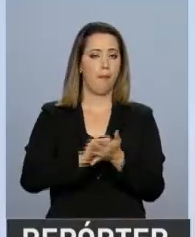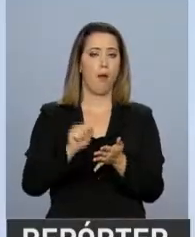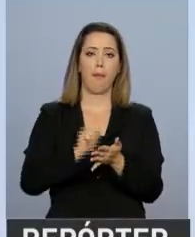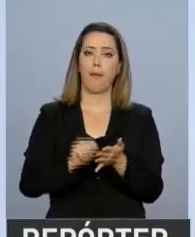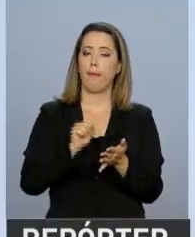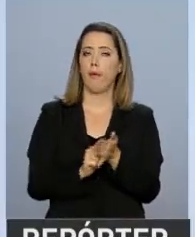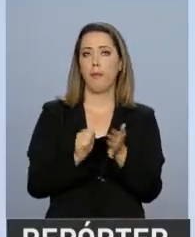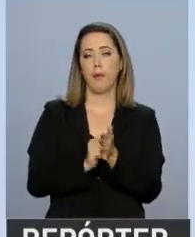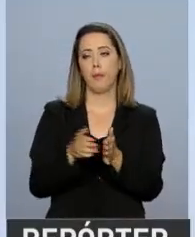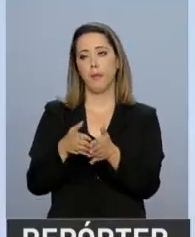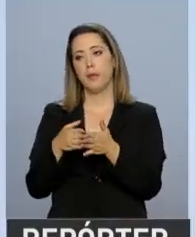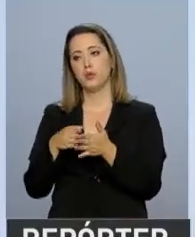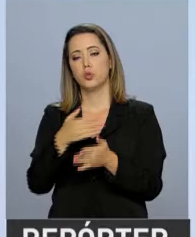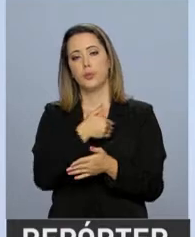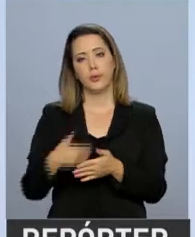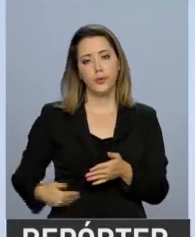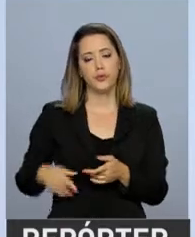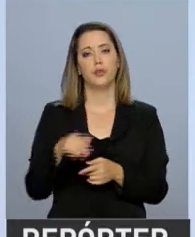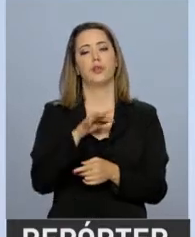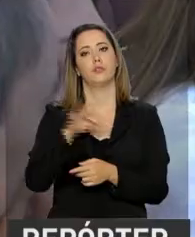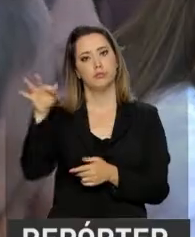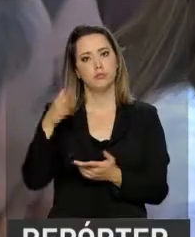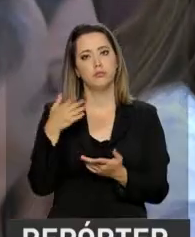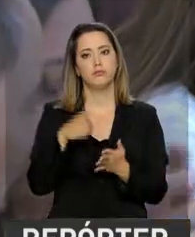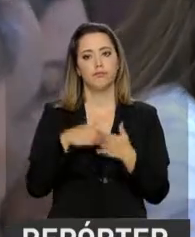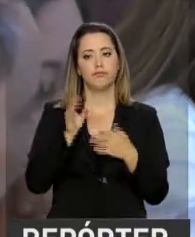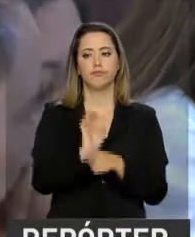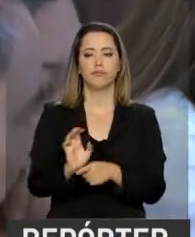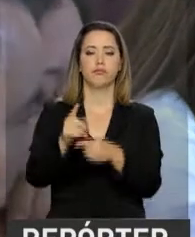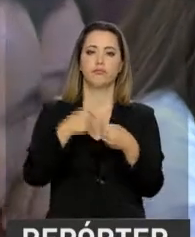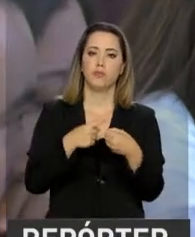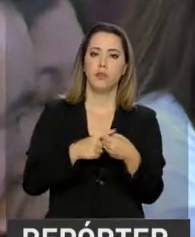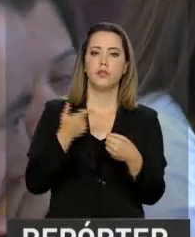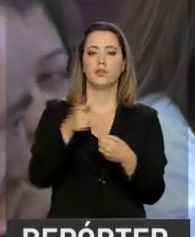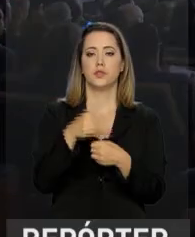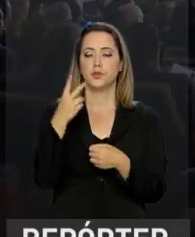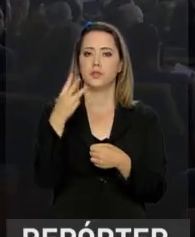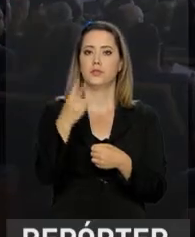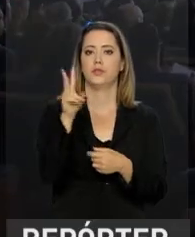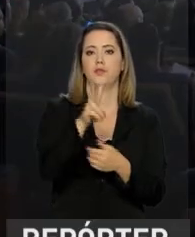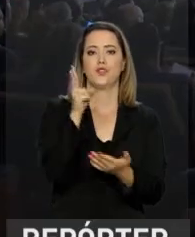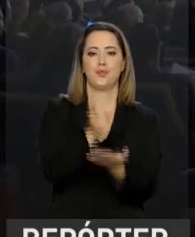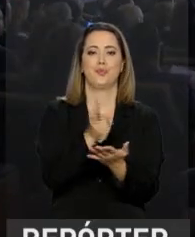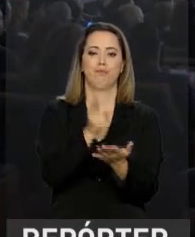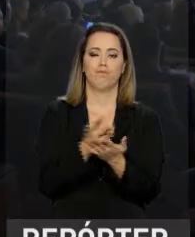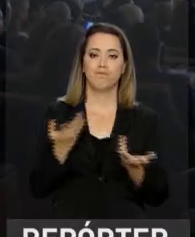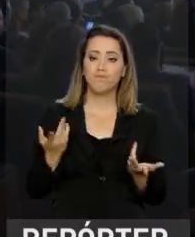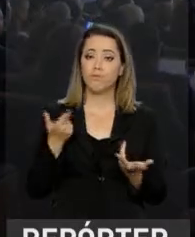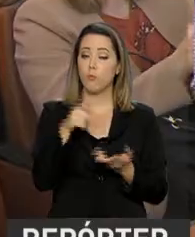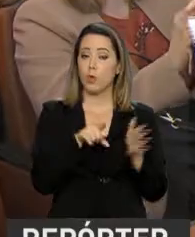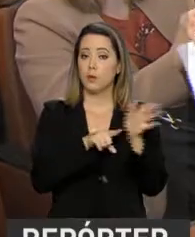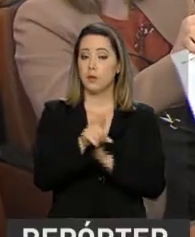pelos municípios estados e do governo federal muitos pedidos em duplicidade em outra pesquisa também da